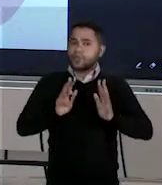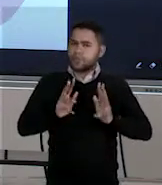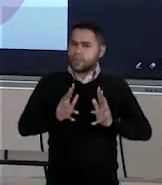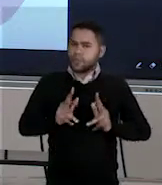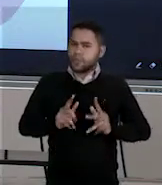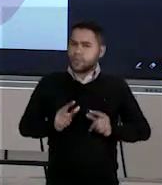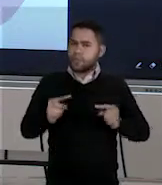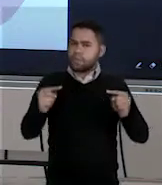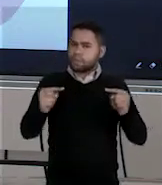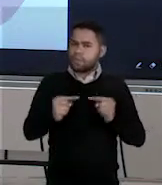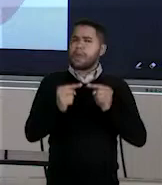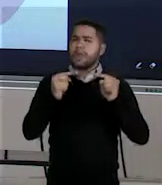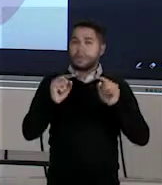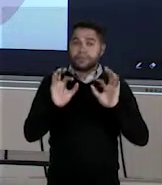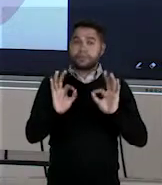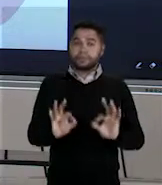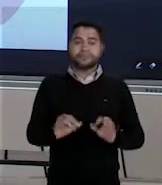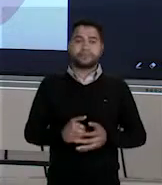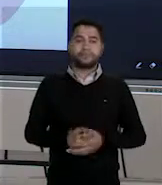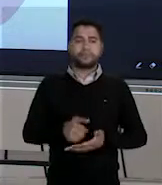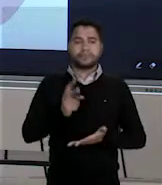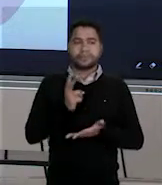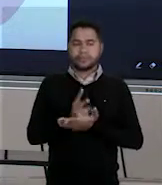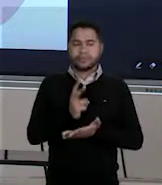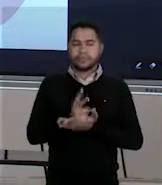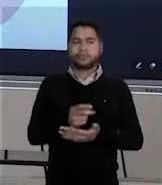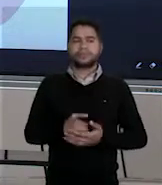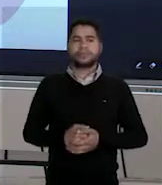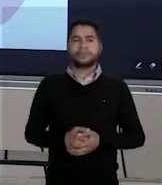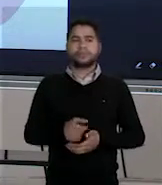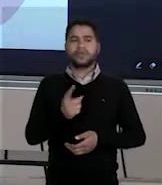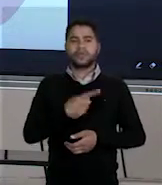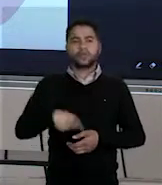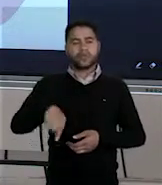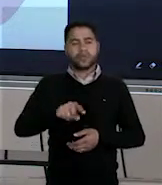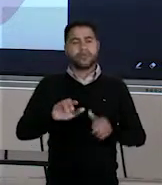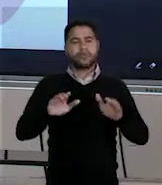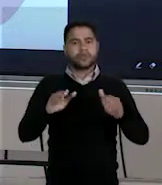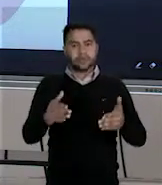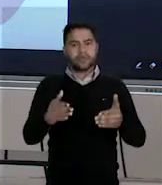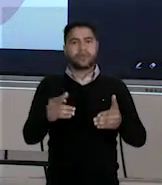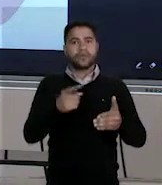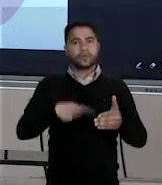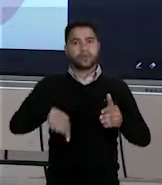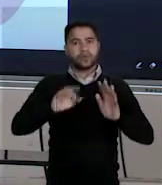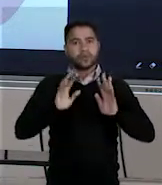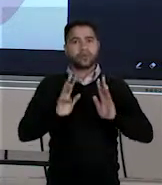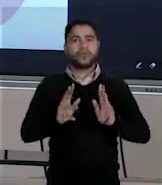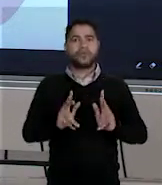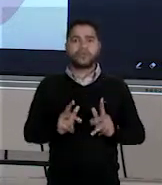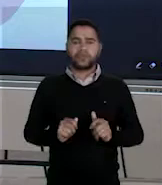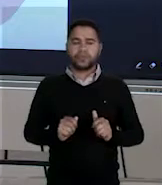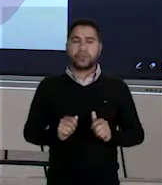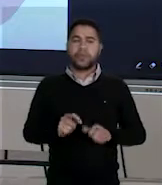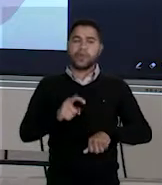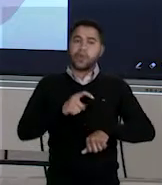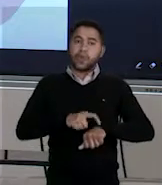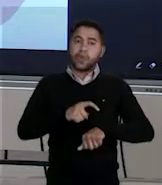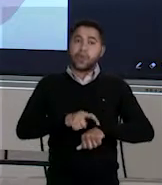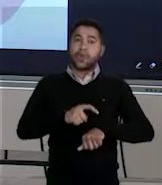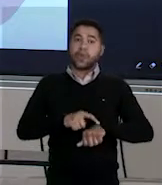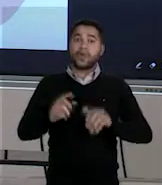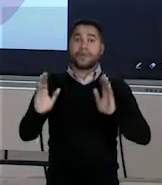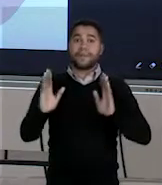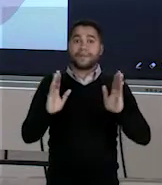de forma adequada, né? Sempre precisa, mas a gente tem que reforçar a nossa higienização quando a gente está no